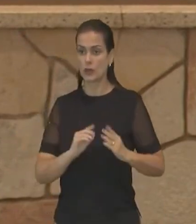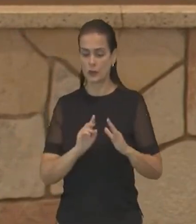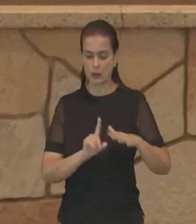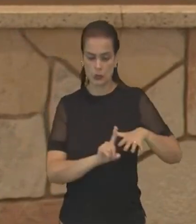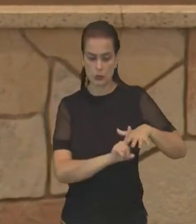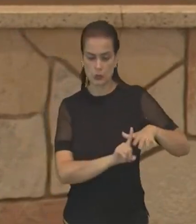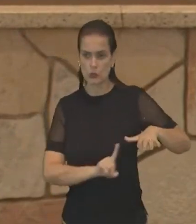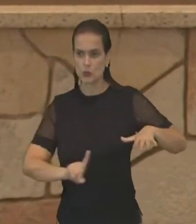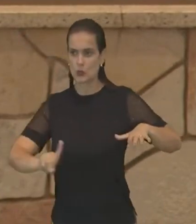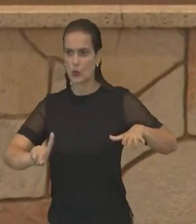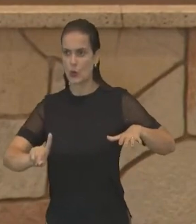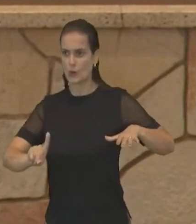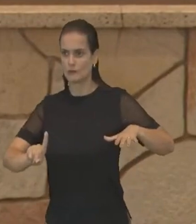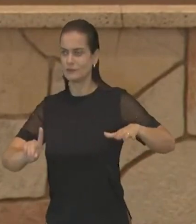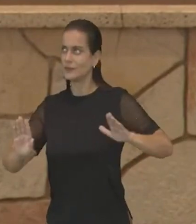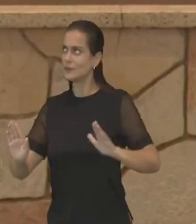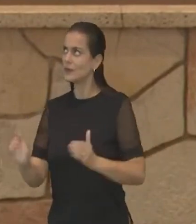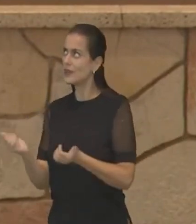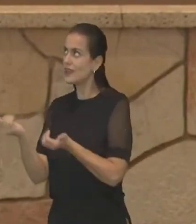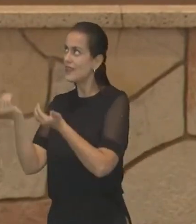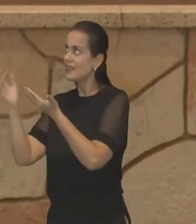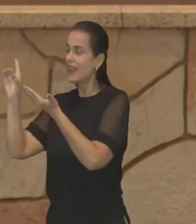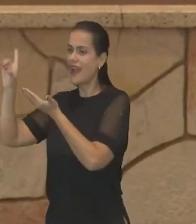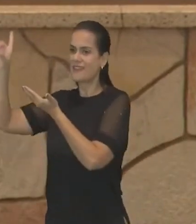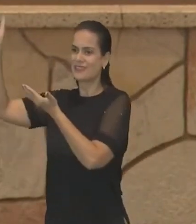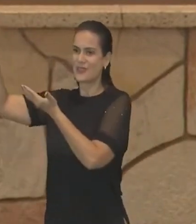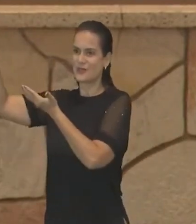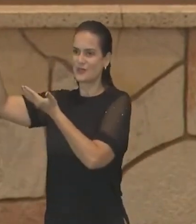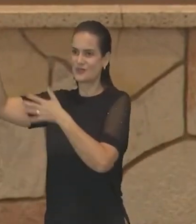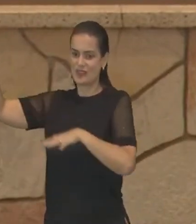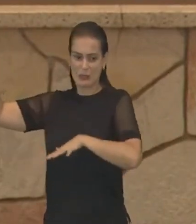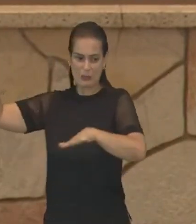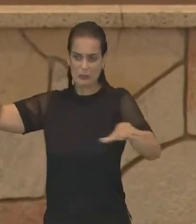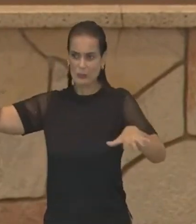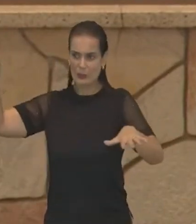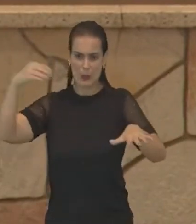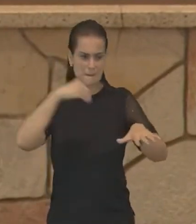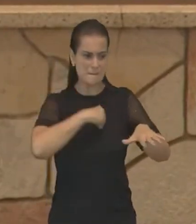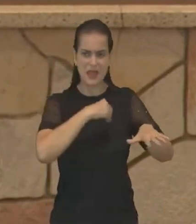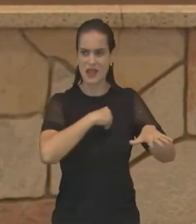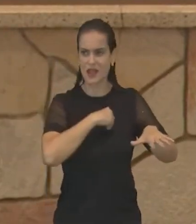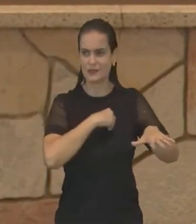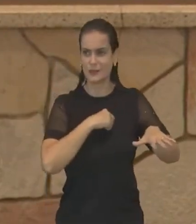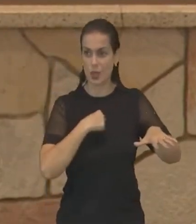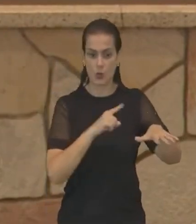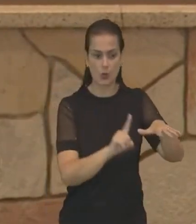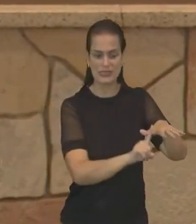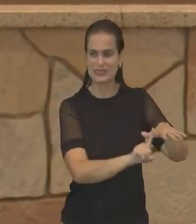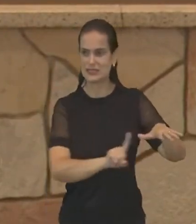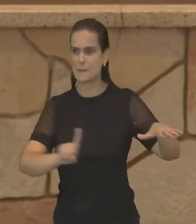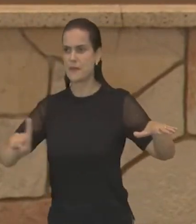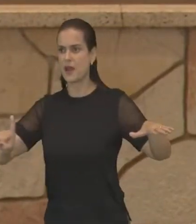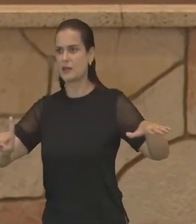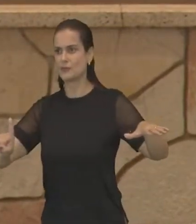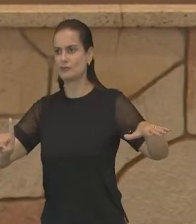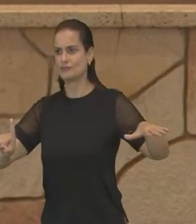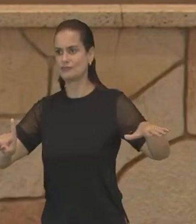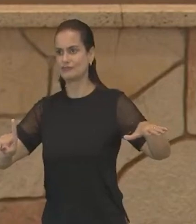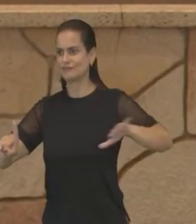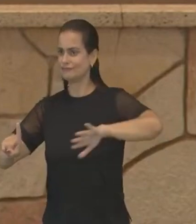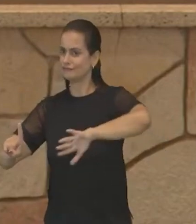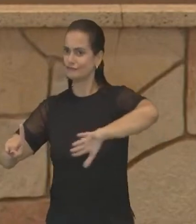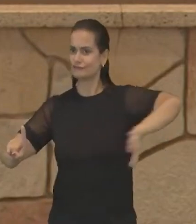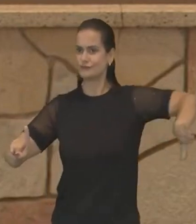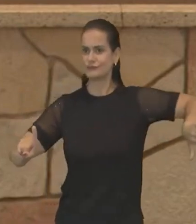pecado e consagrado a Deus. É uma virtude ao alcance de todos, ao meu alcance, ao seu alcance.